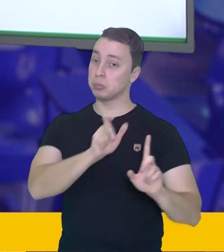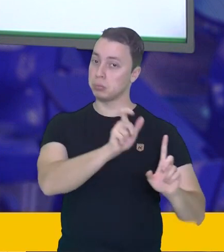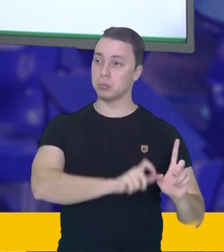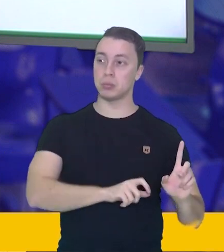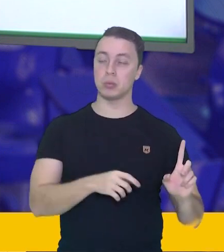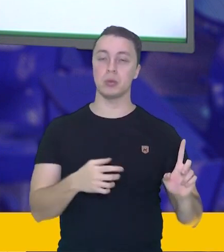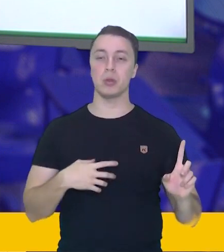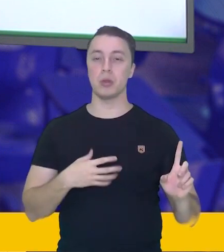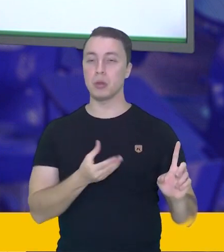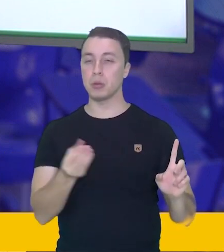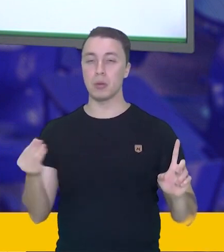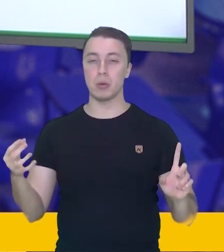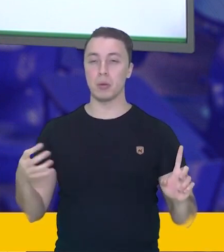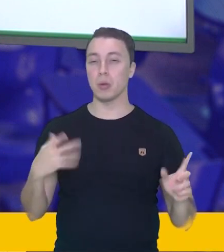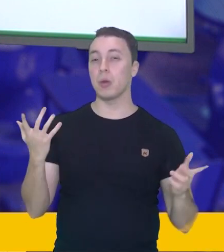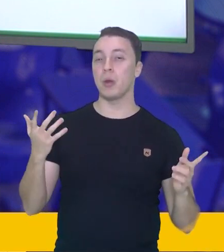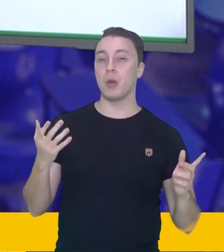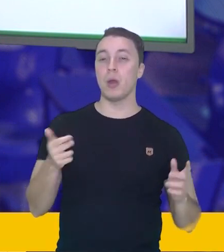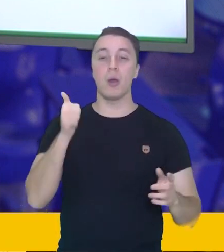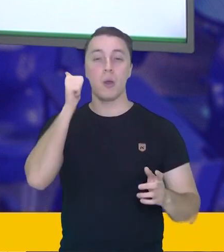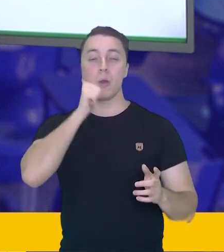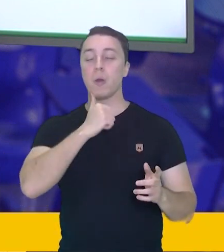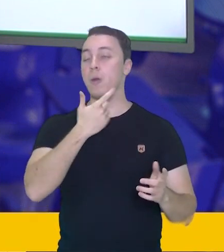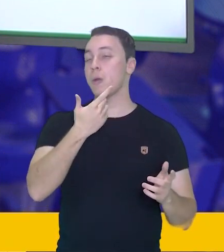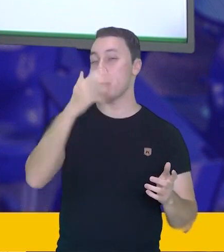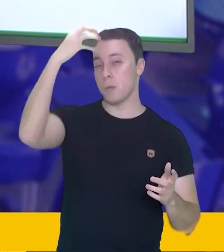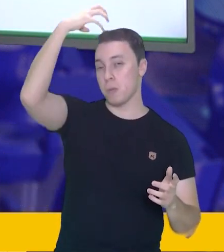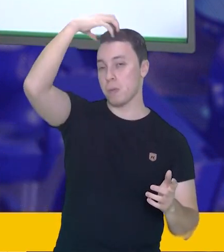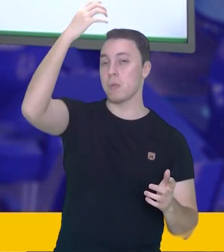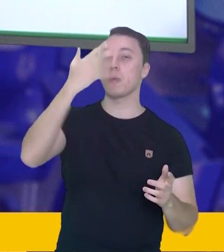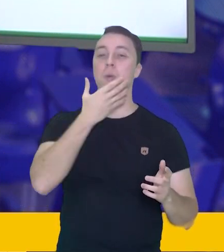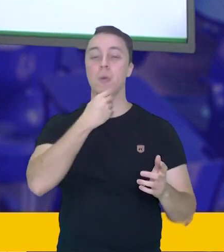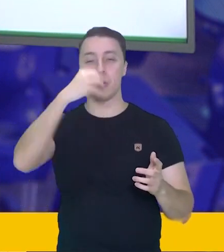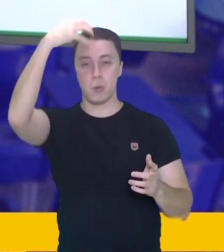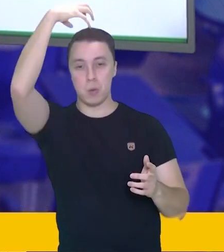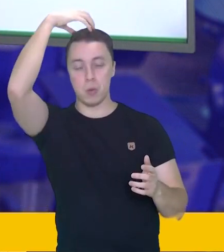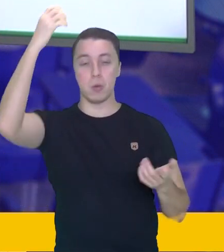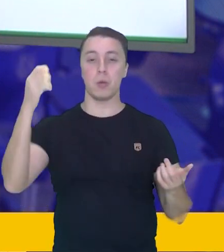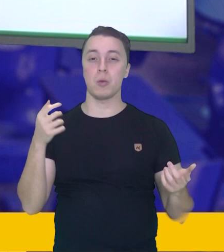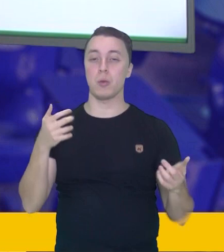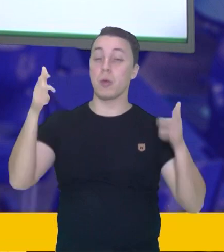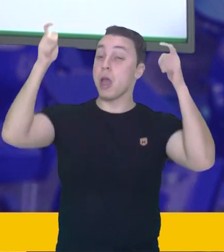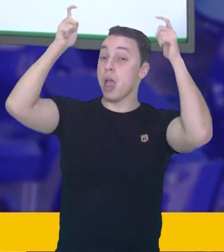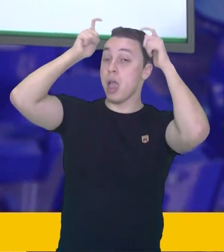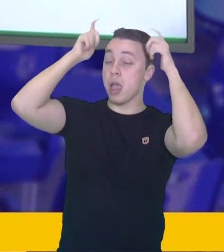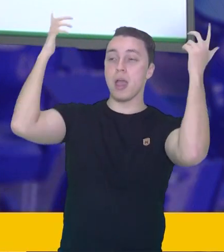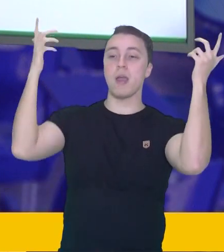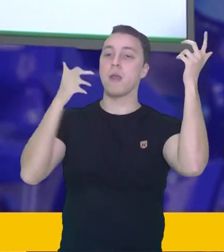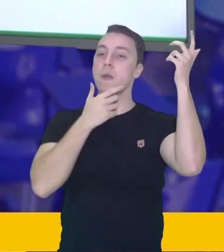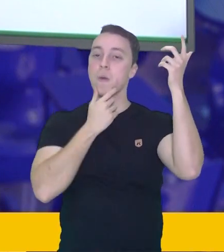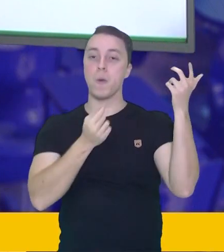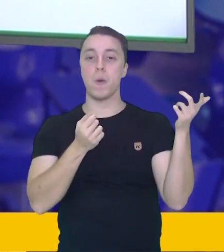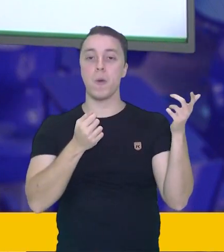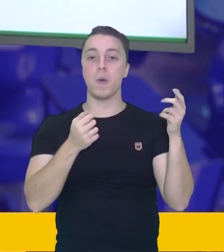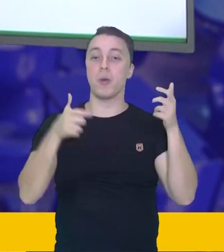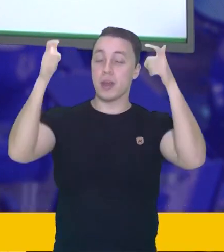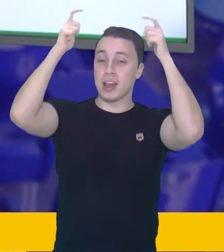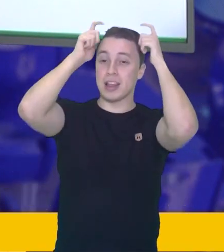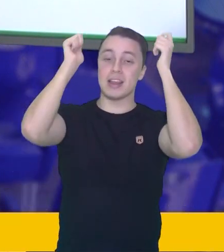sua maioria, príncipes, princesas, reis, rainhas, fadas e